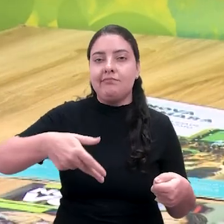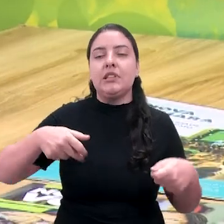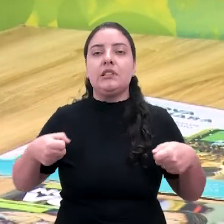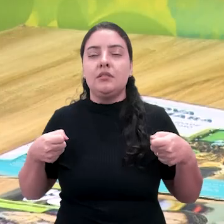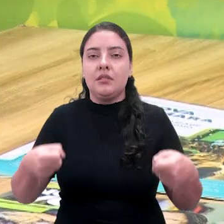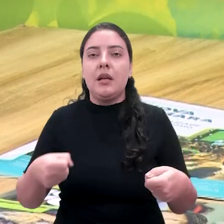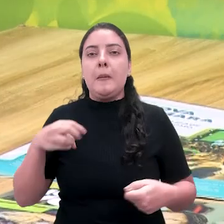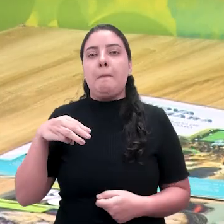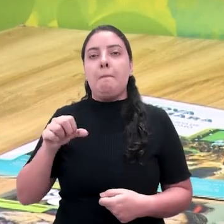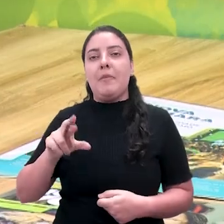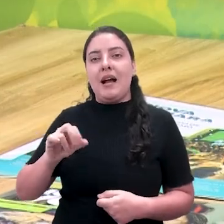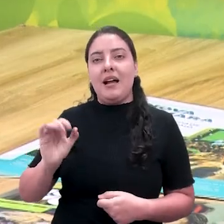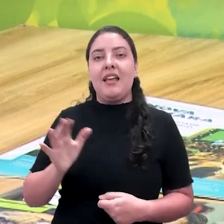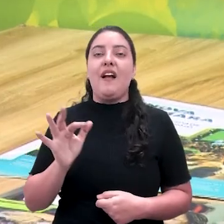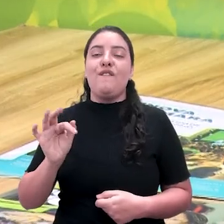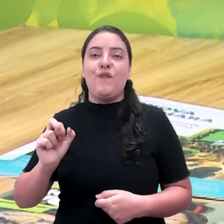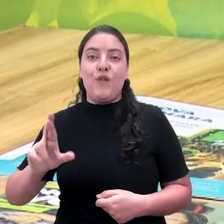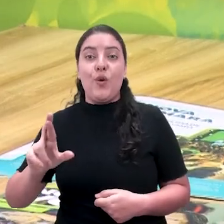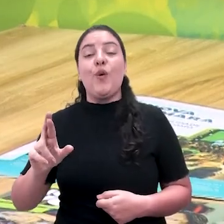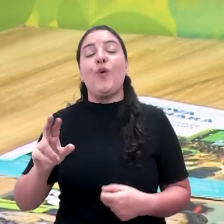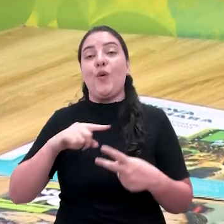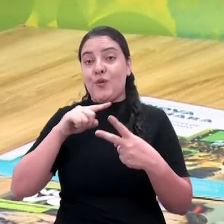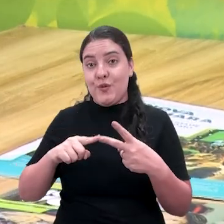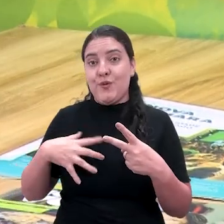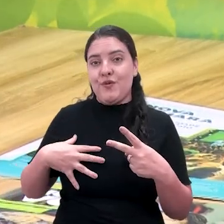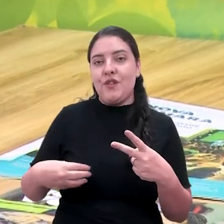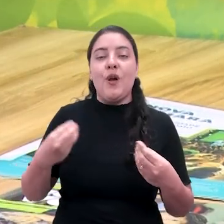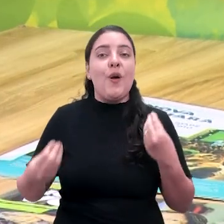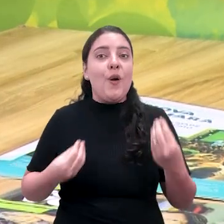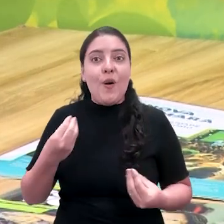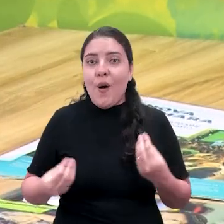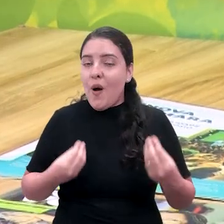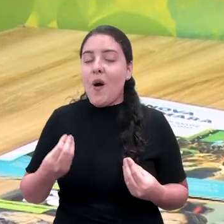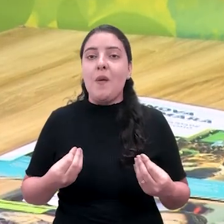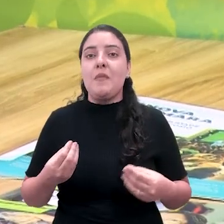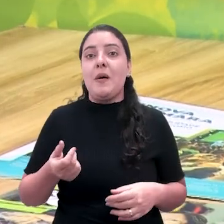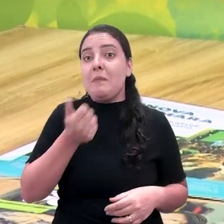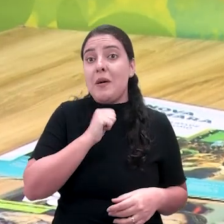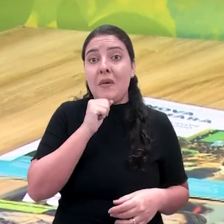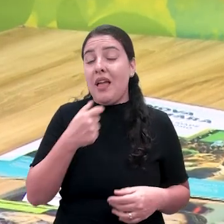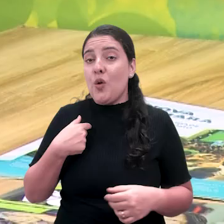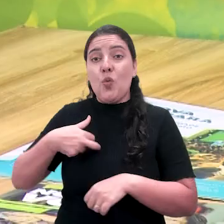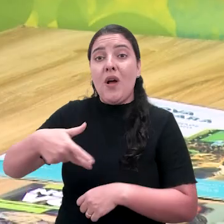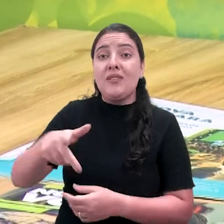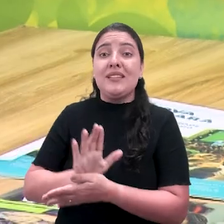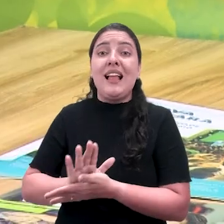a Maria Flor no meio de todo esse processo, né? E agora, como é que eu vou ser uma mãe se eu não ando, não sei o